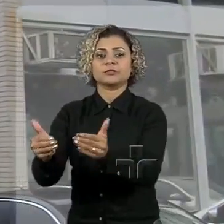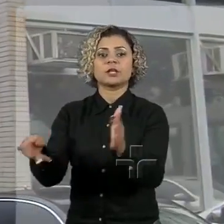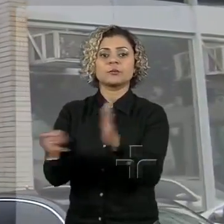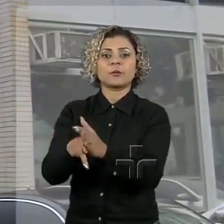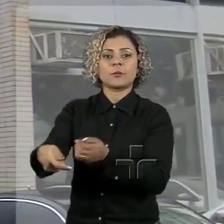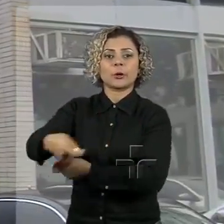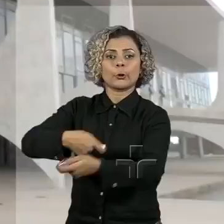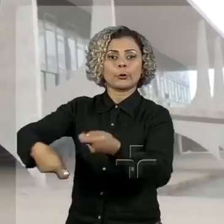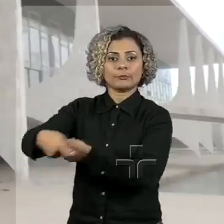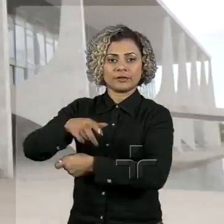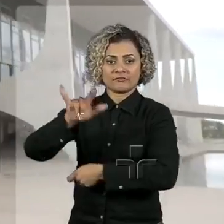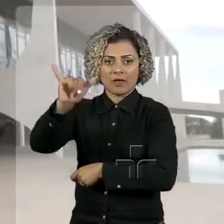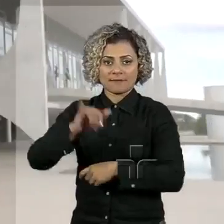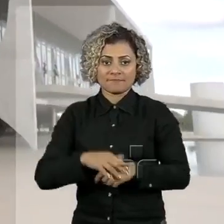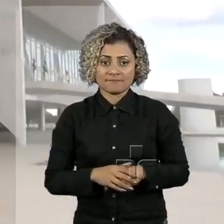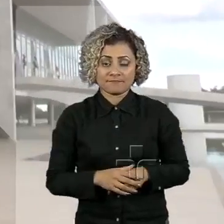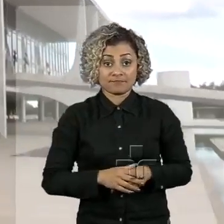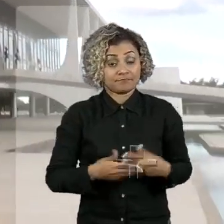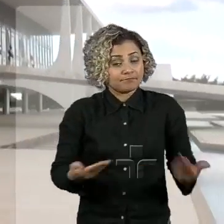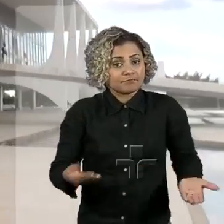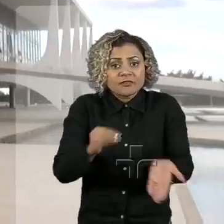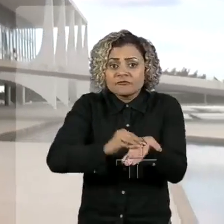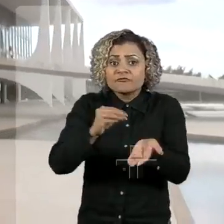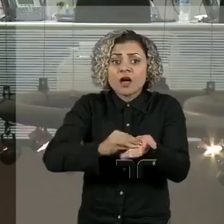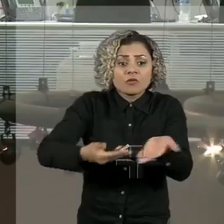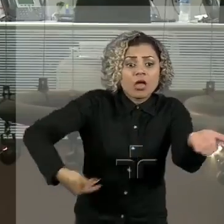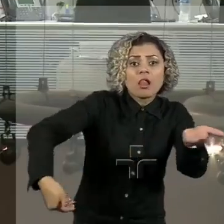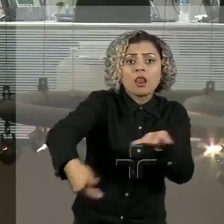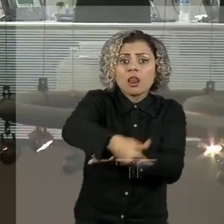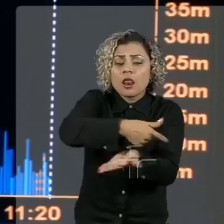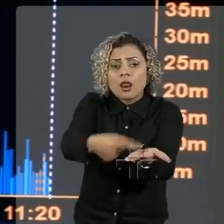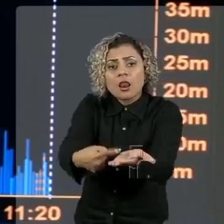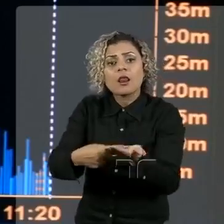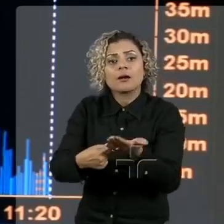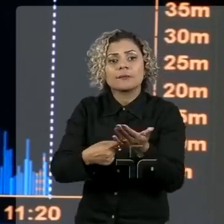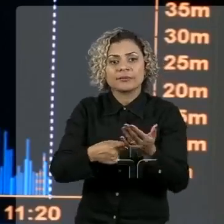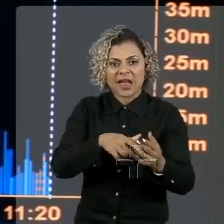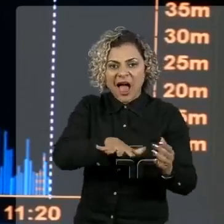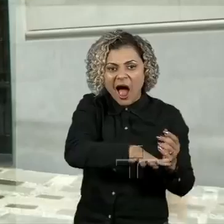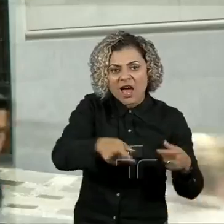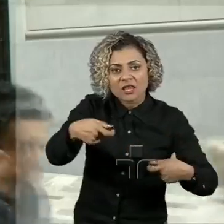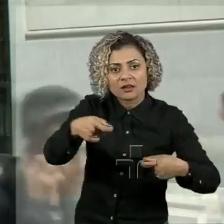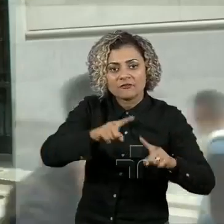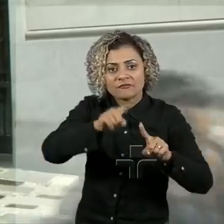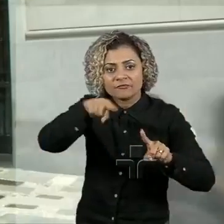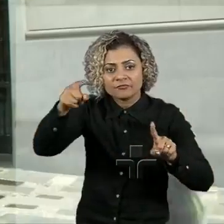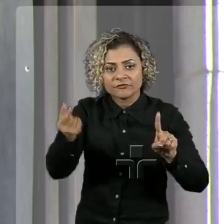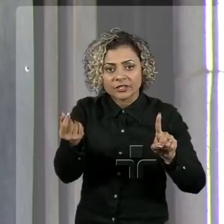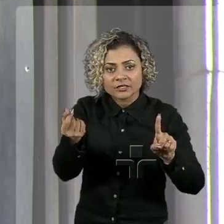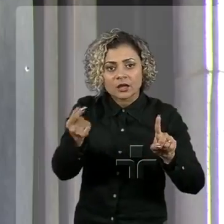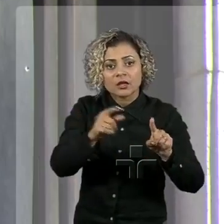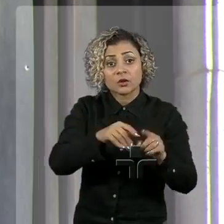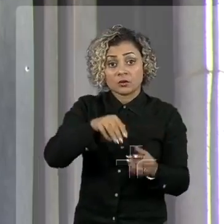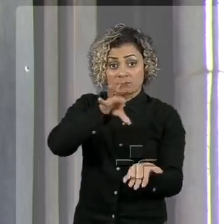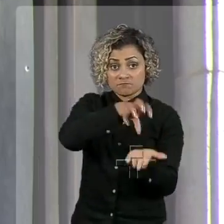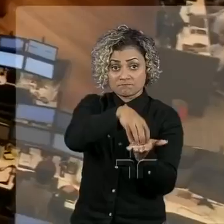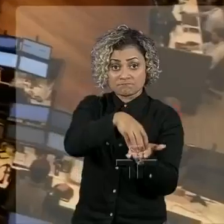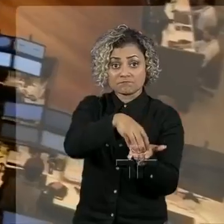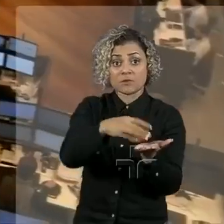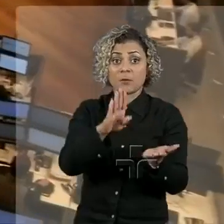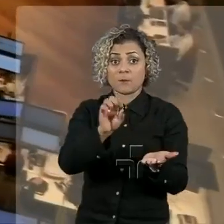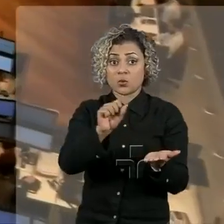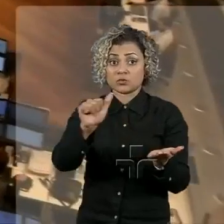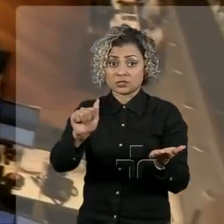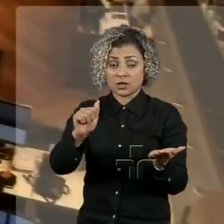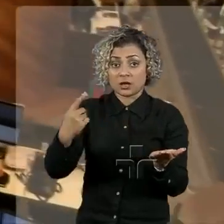pasta da Economia. A falta de articulação tem gerado oscilações no mercado financeiro. A Bolsa de Valores de São Paulo, que